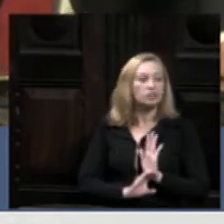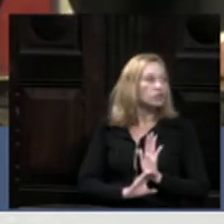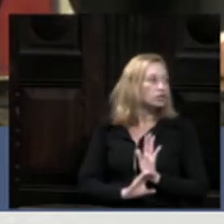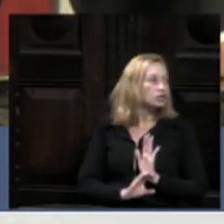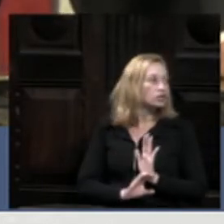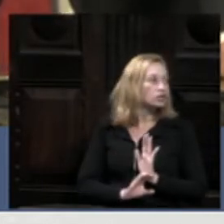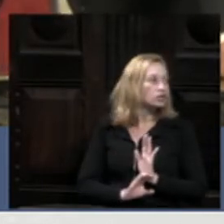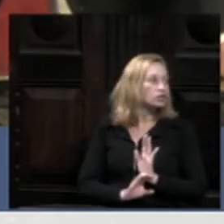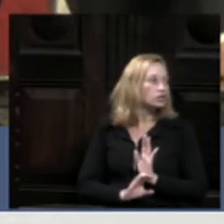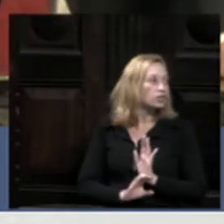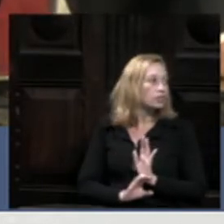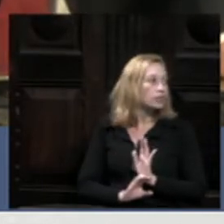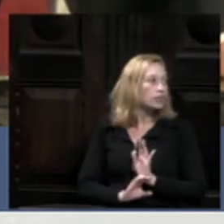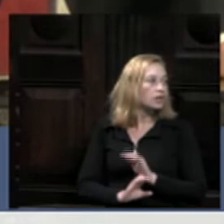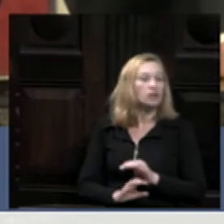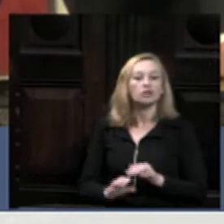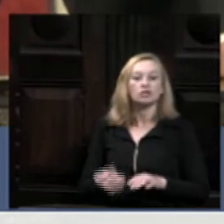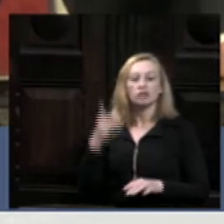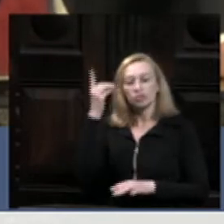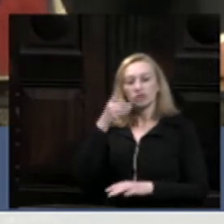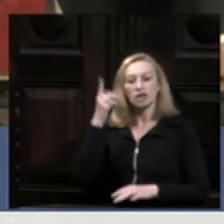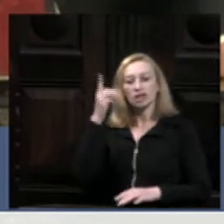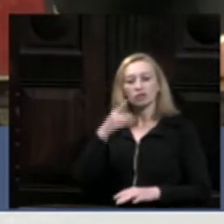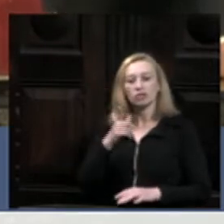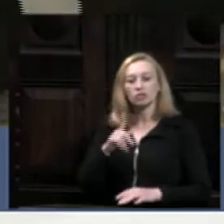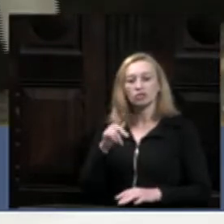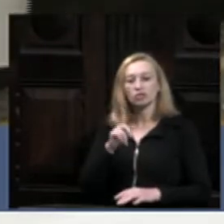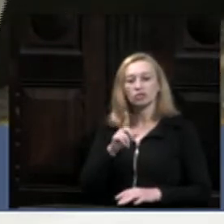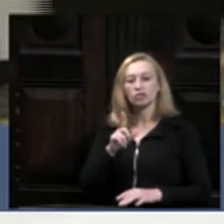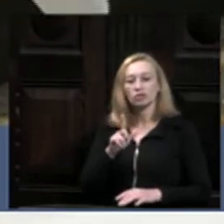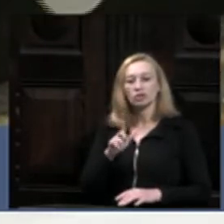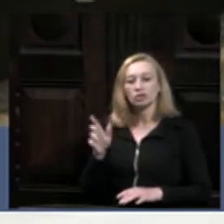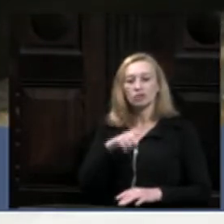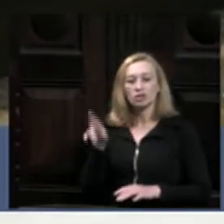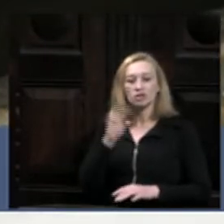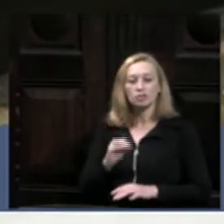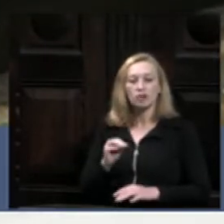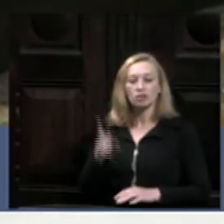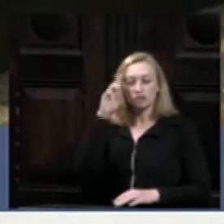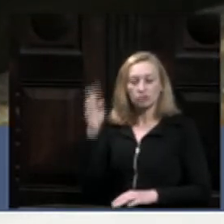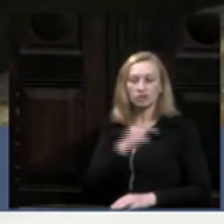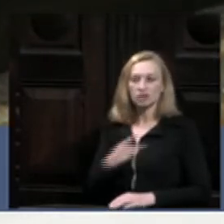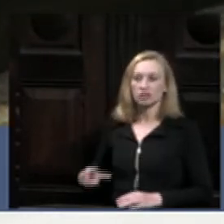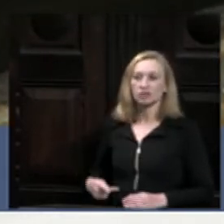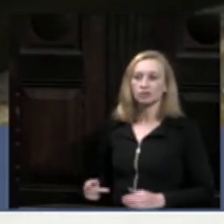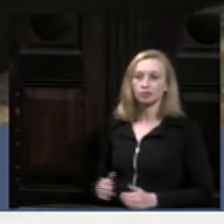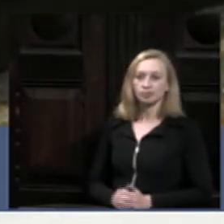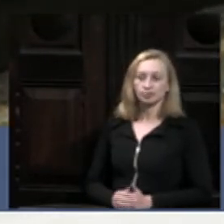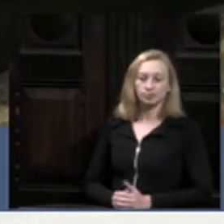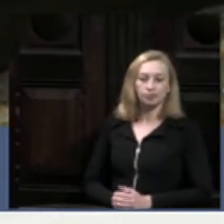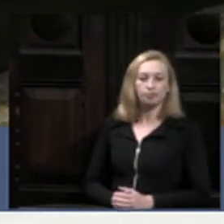parecer pela Comissão de Constituição e Justiça, deputado Luiz Paulo. As emendas de plenário. Senhor presidente, o projeto